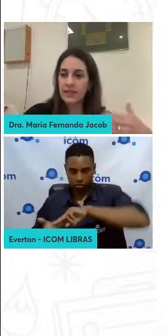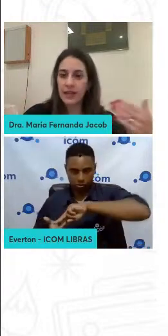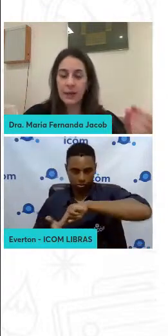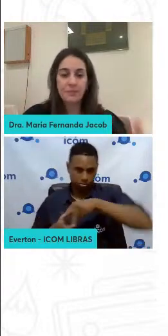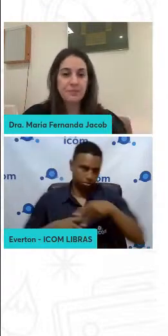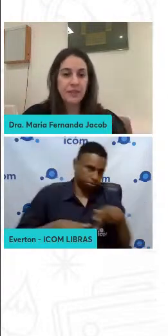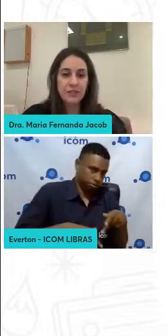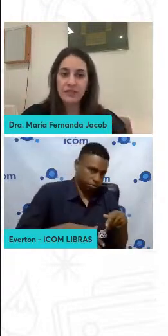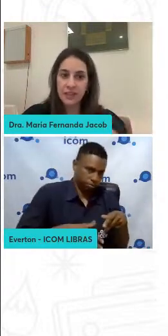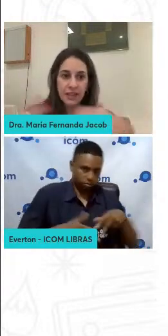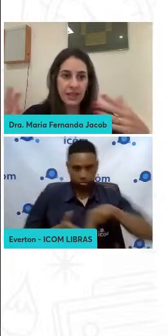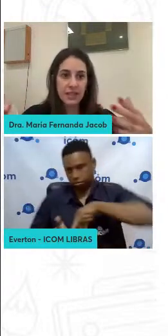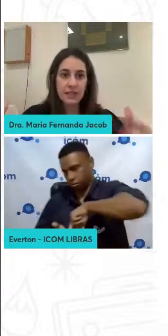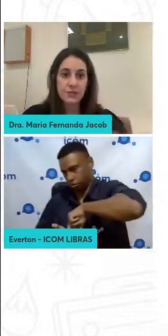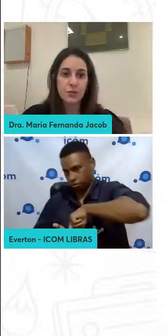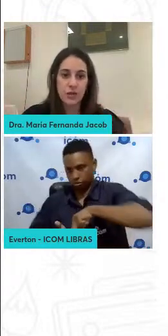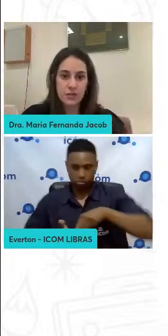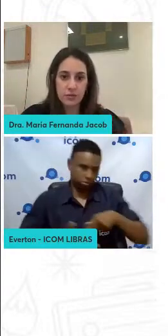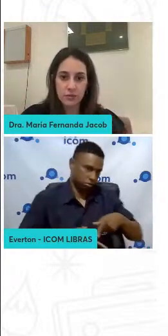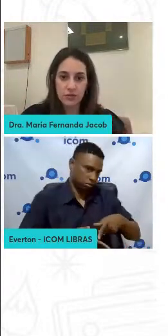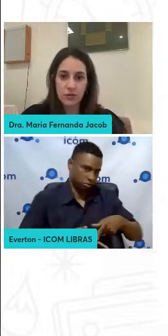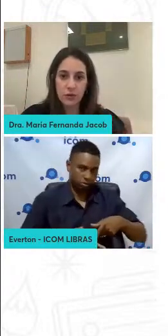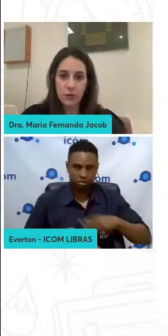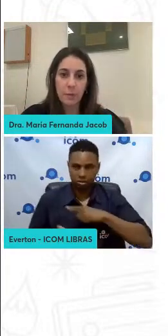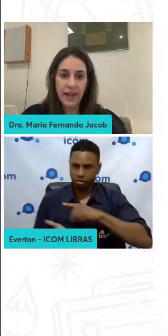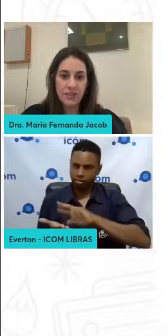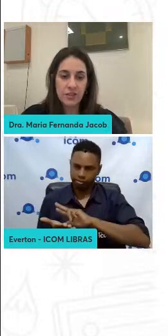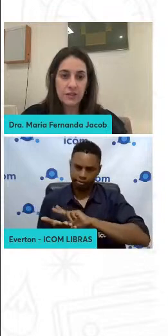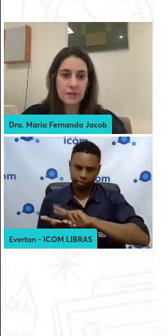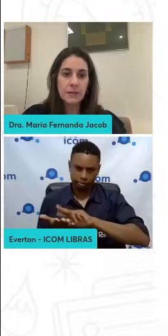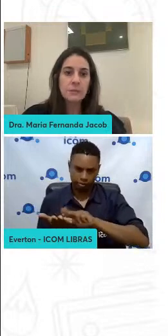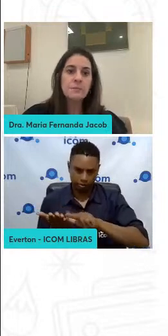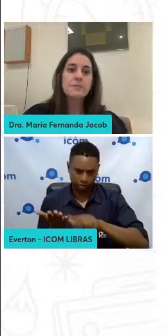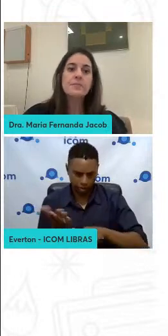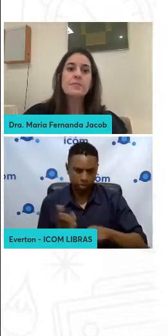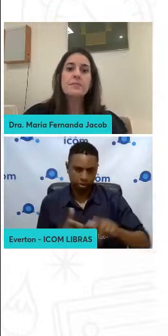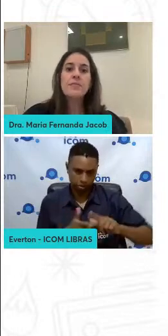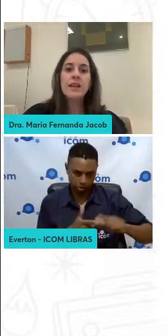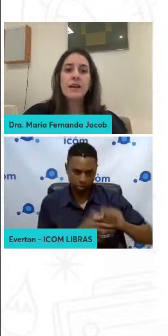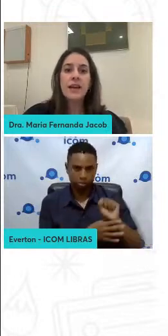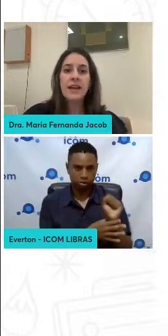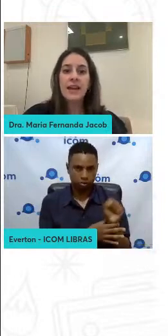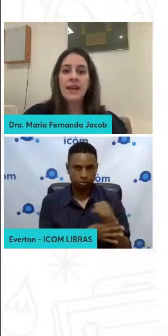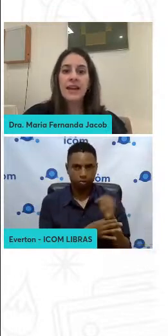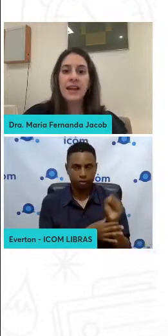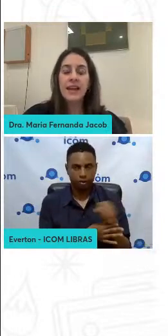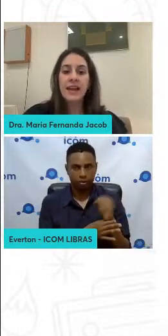para trabalhar, enfim, N questões ortopédicas.